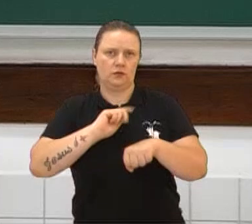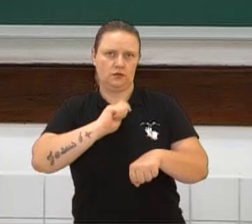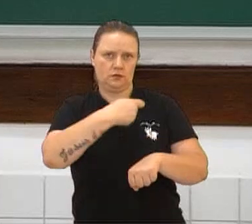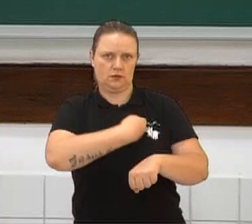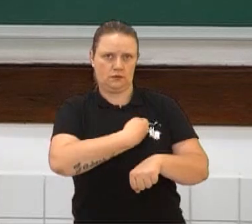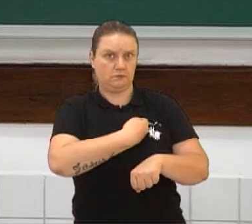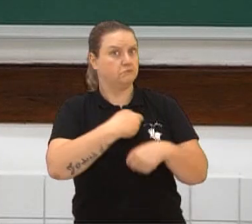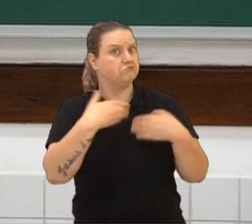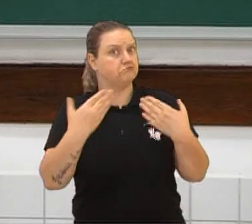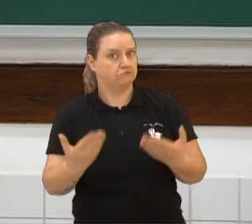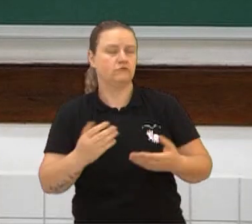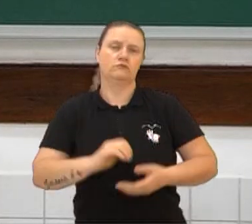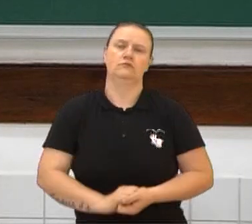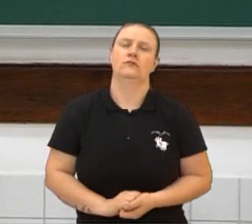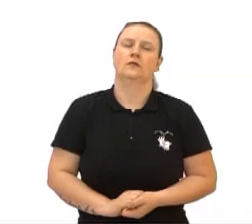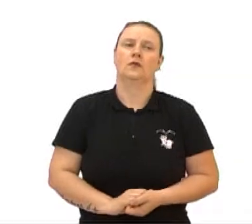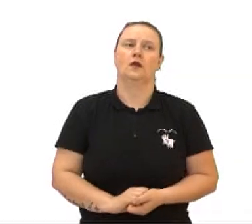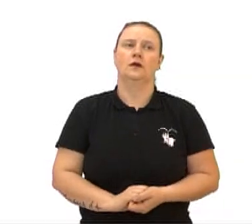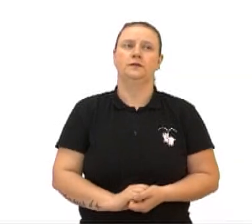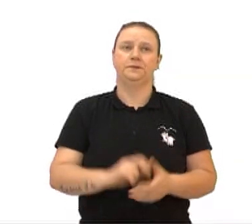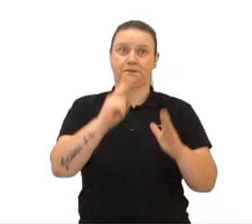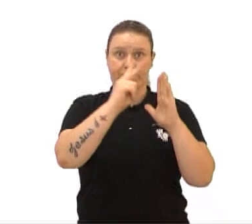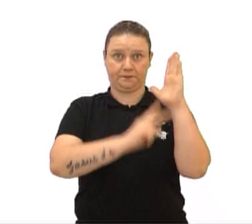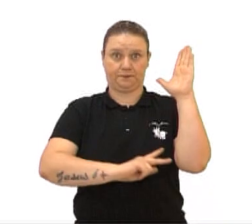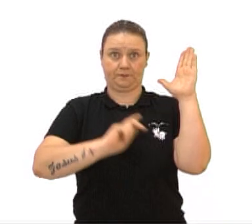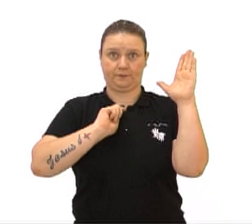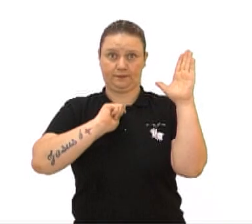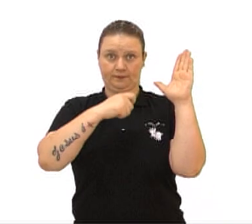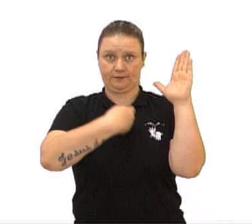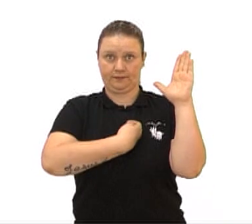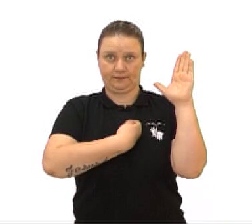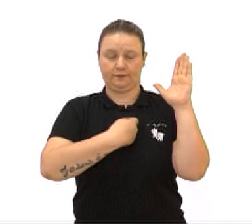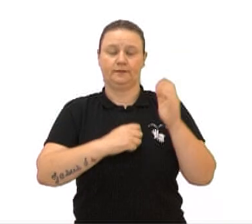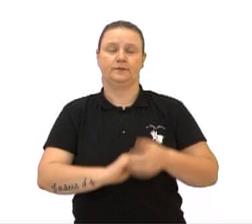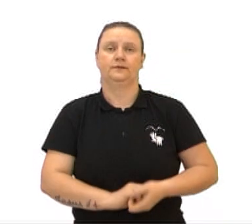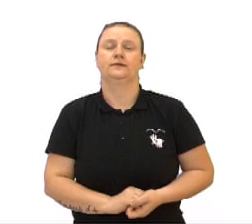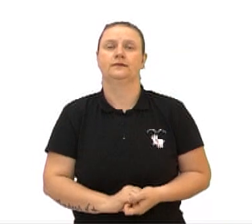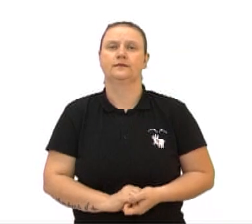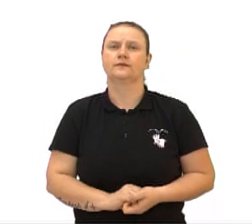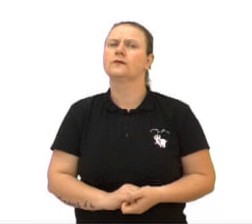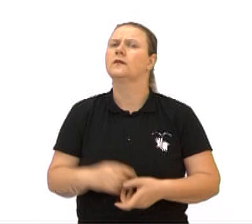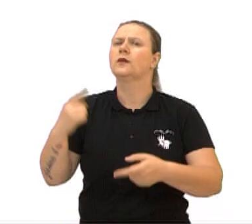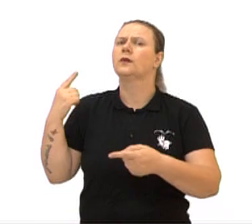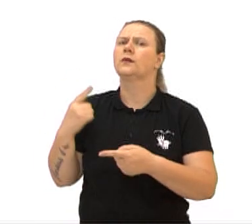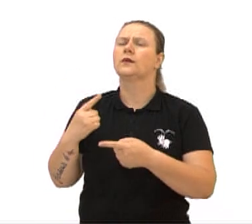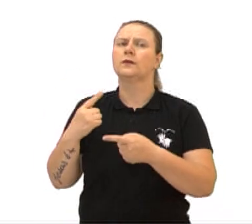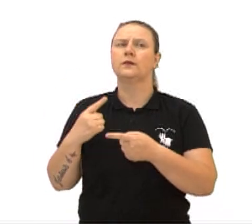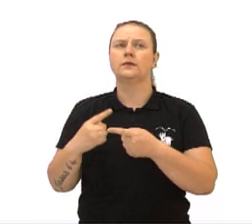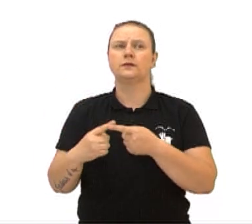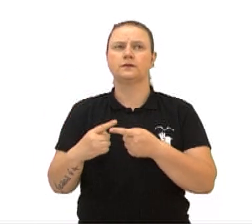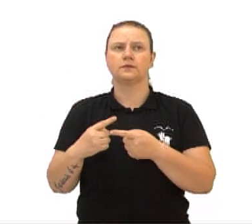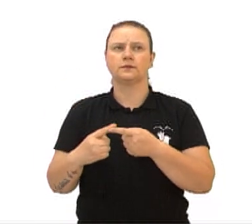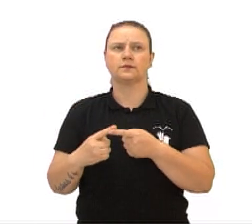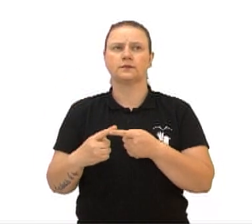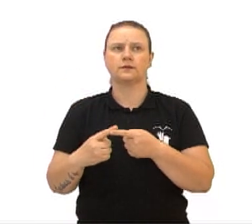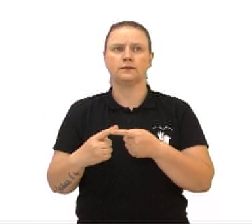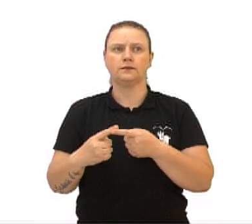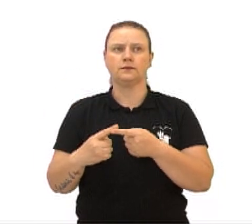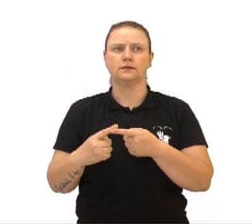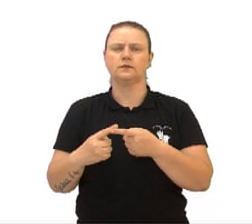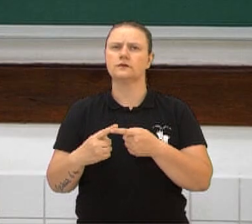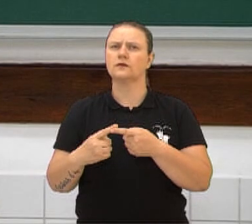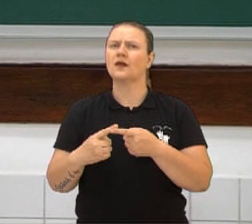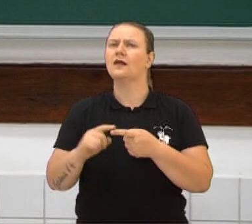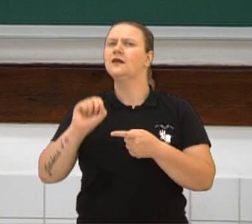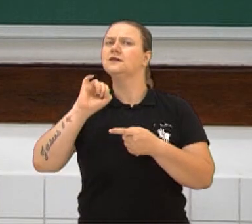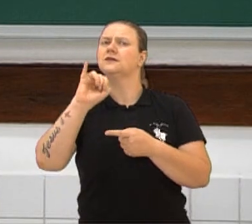E se el español llegou a la América con la colonización? Por que no Brasil não hablamos espanhol? Então,